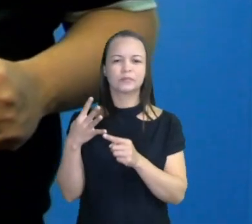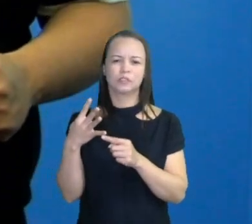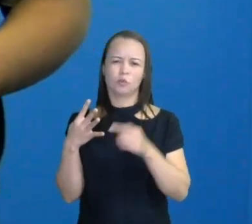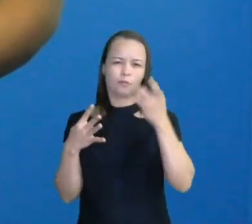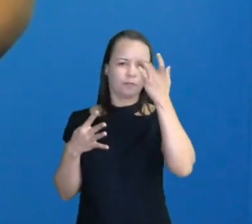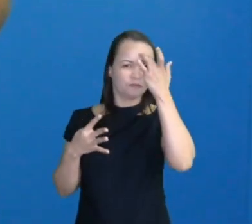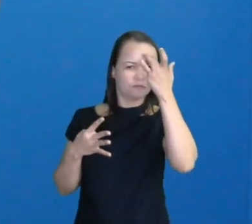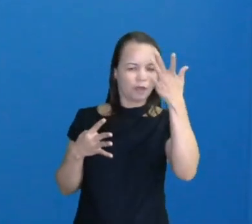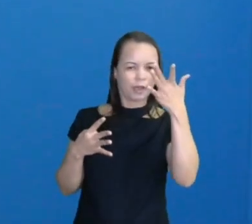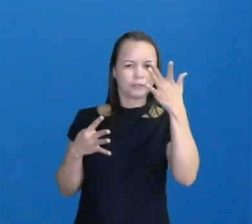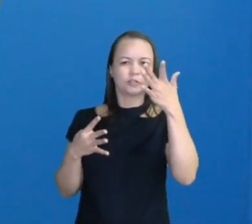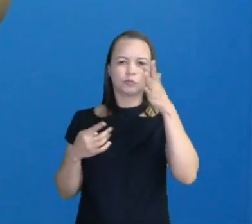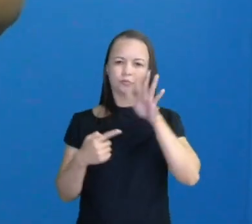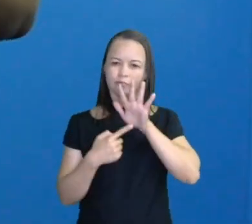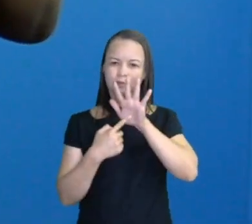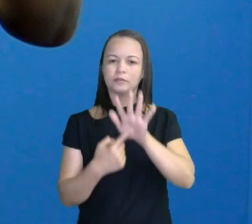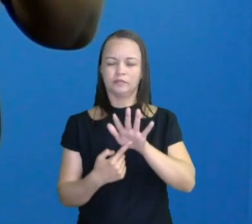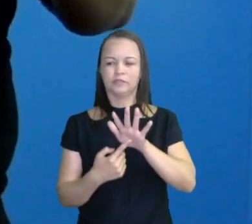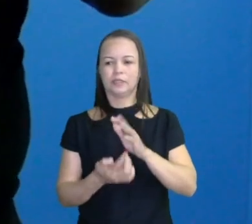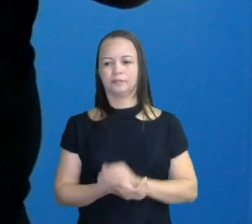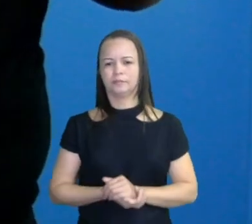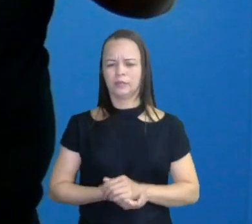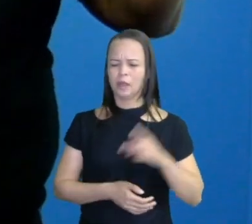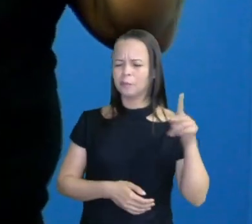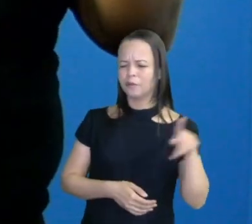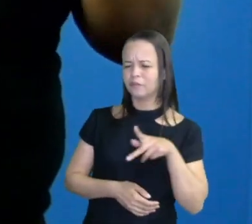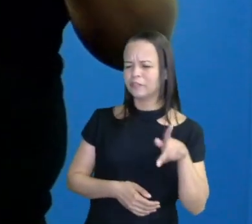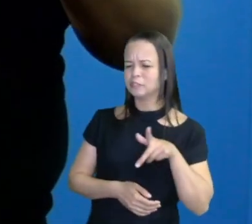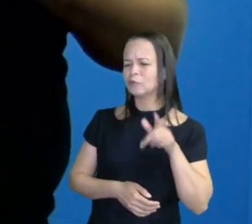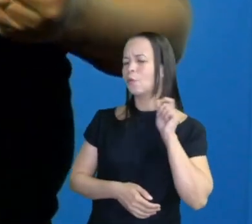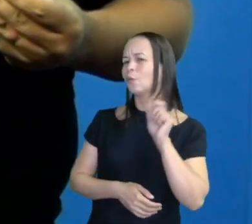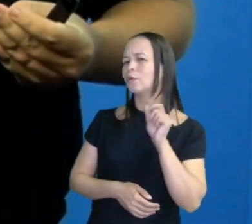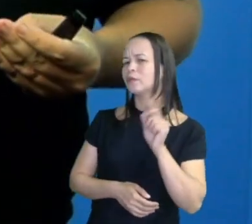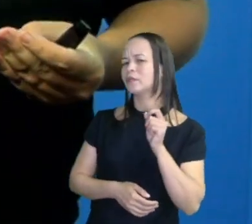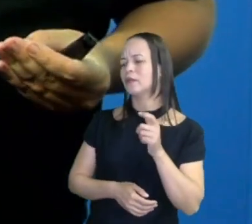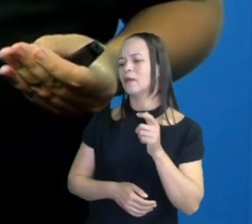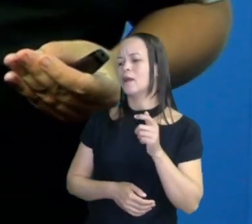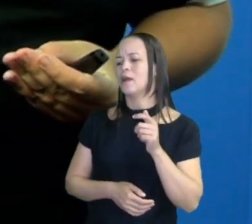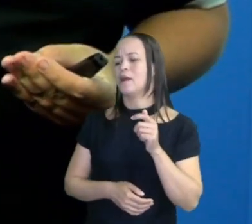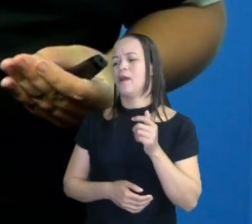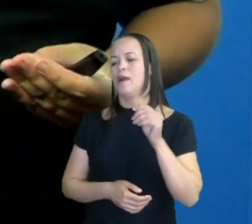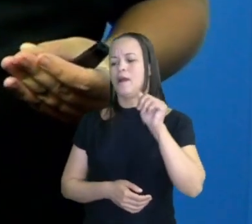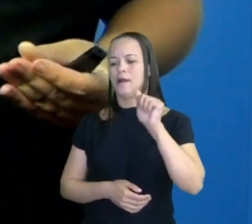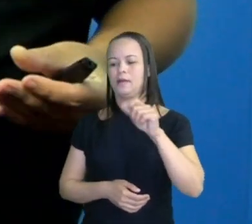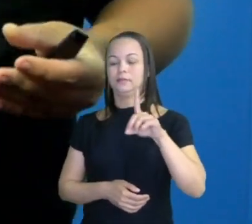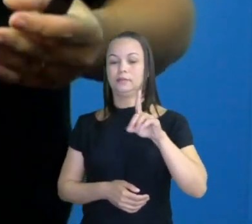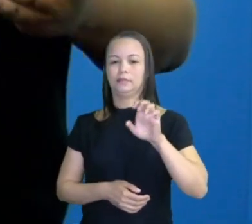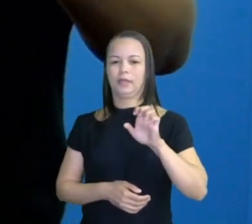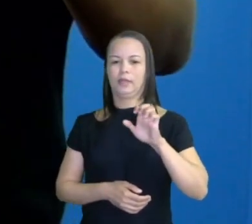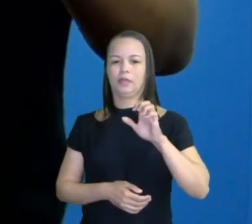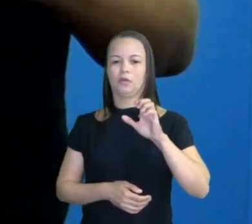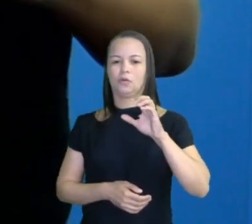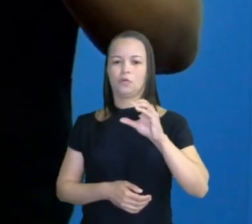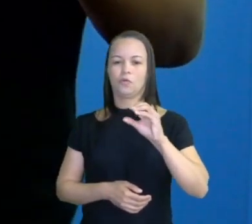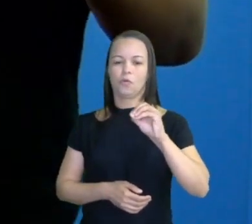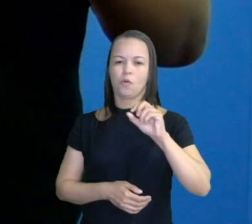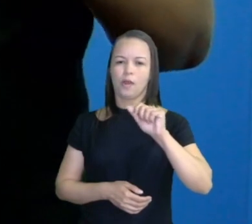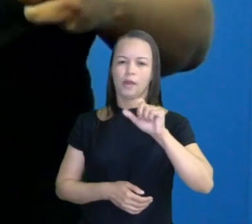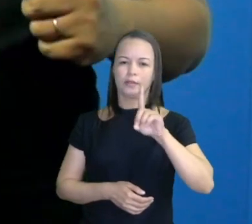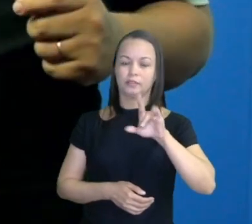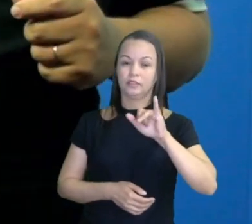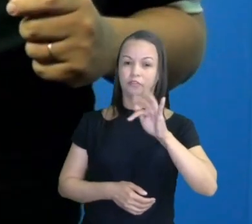muito fáceis de ser identificados. Professor, o que é a decodificação? É o processo